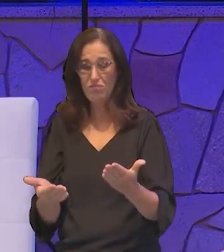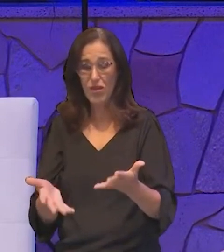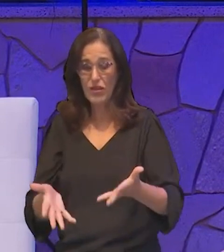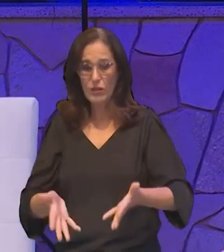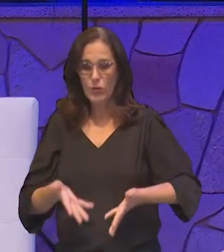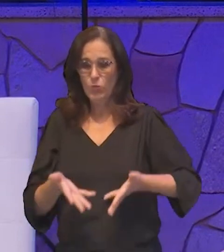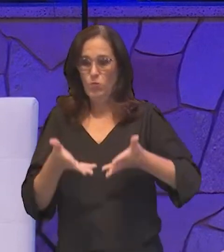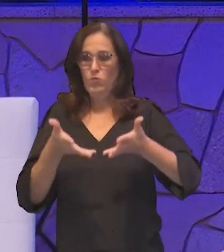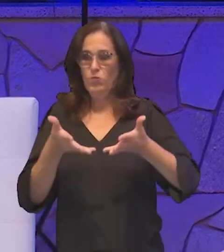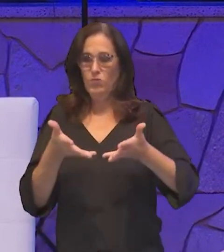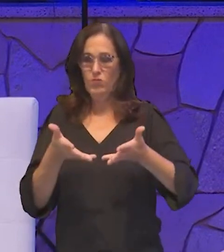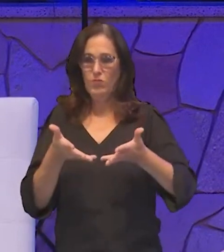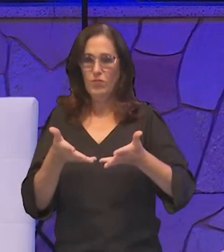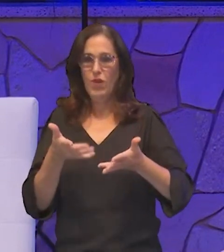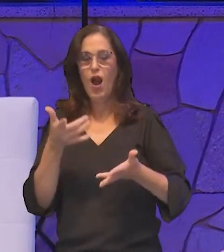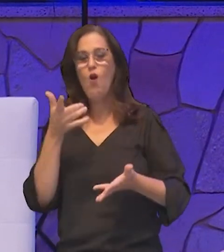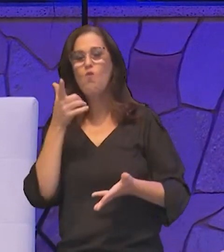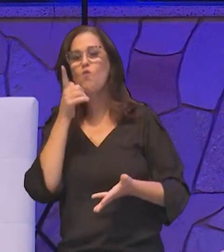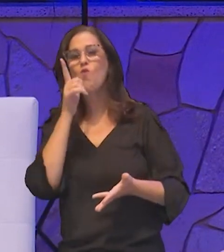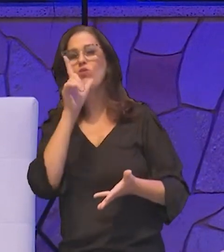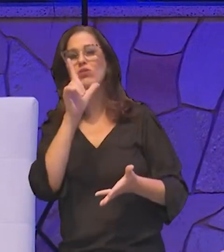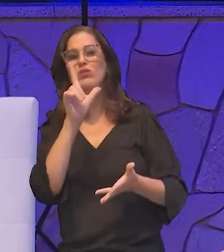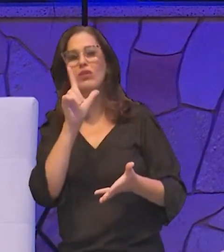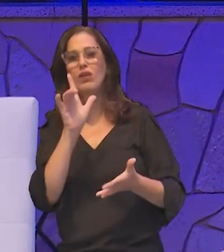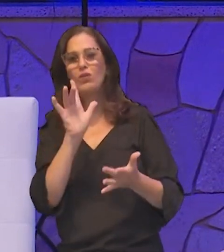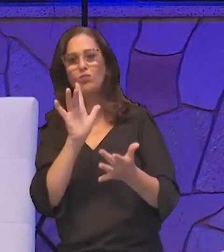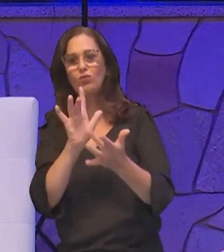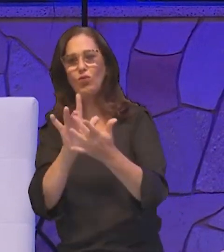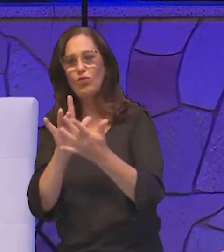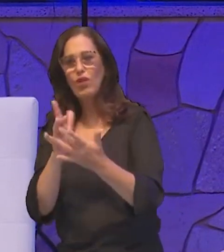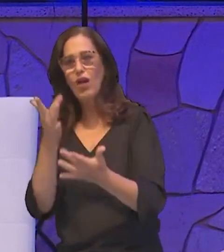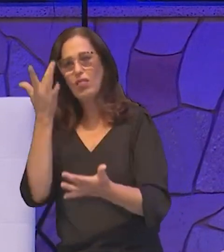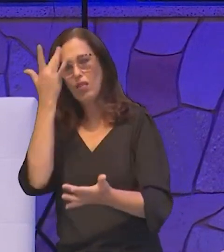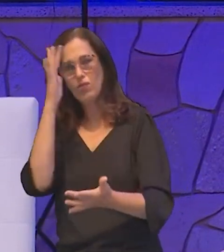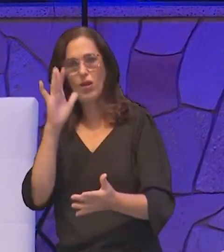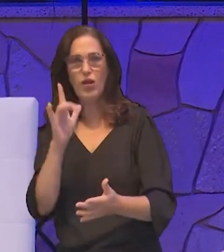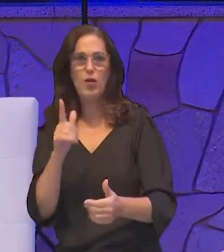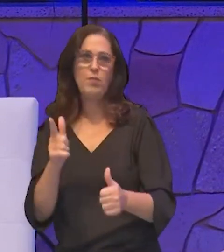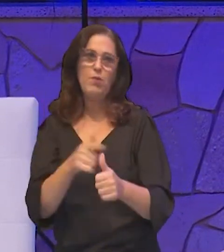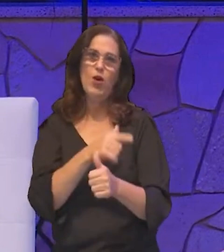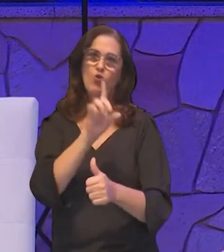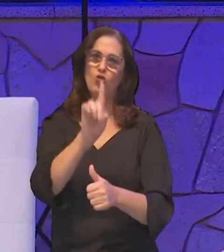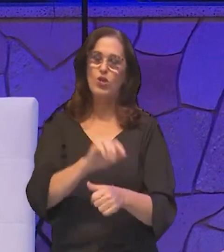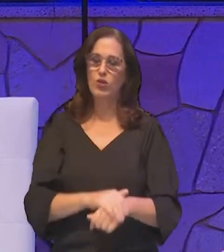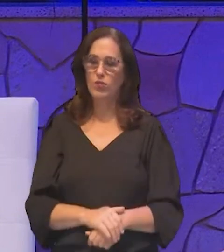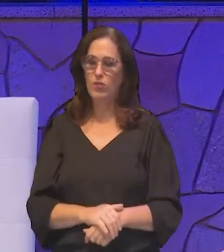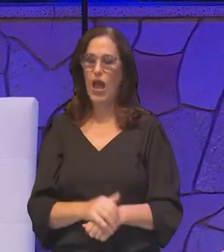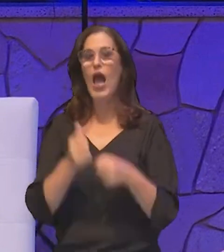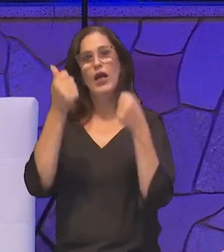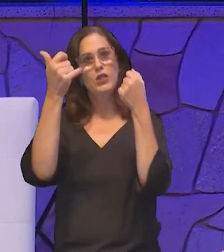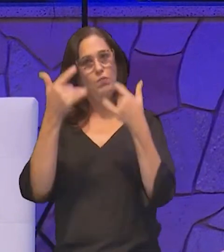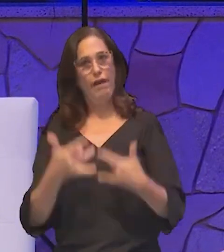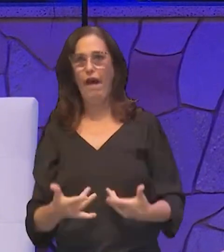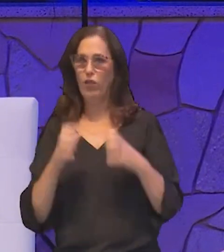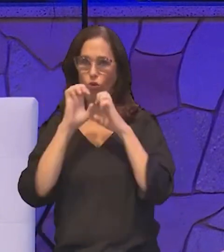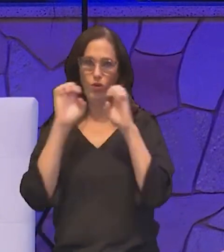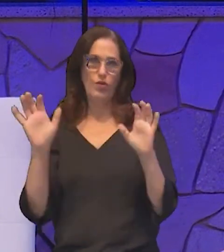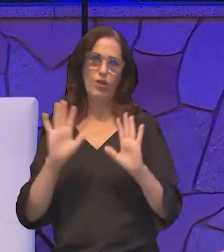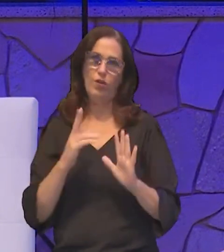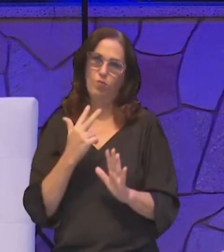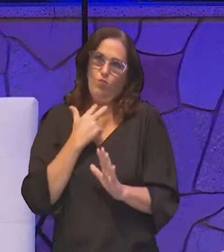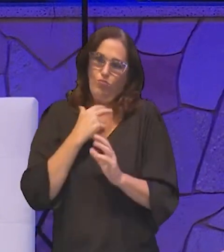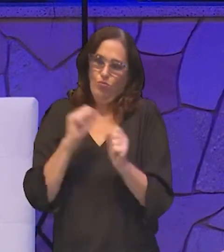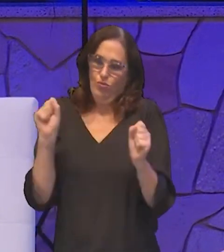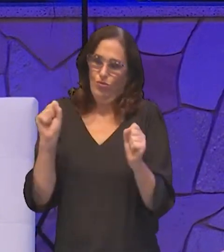mover a alcançar elas. Talvez você não vai chegar no primeiro dia e explicar todo o evangelho para aquela